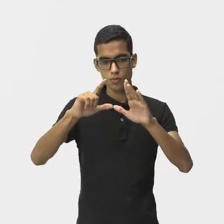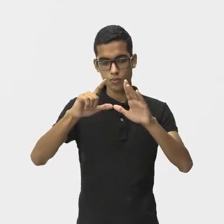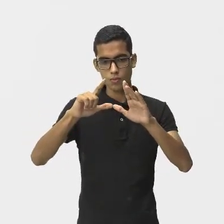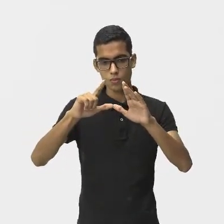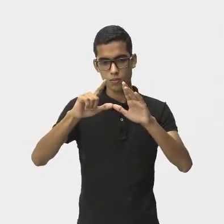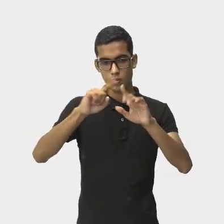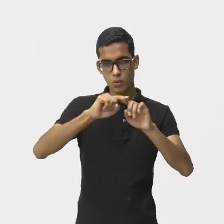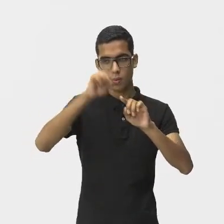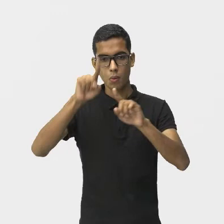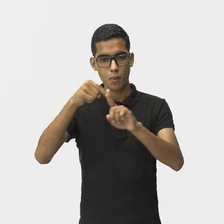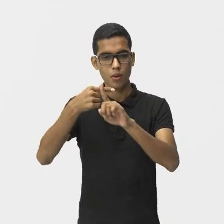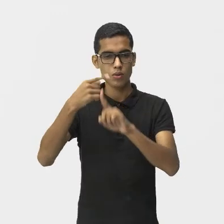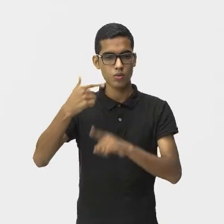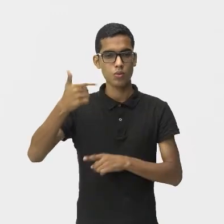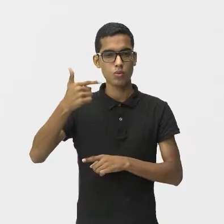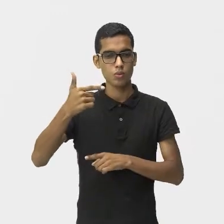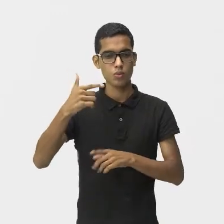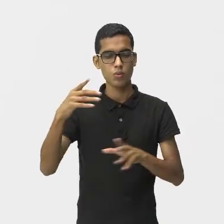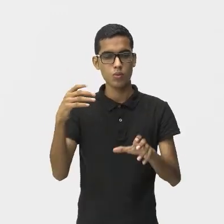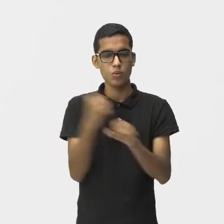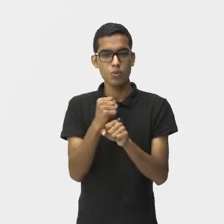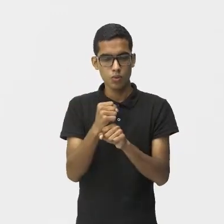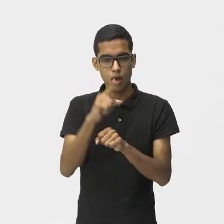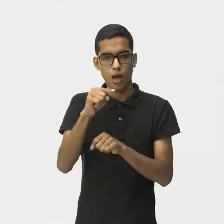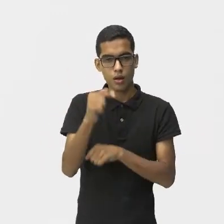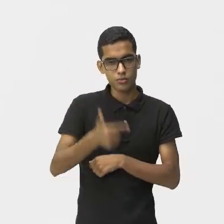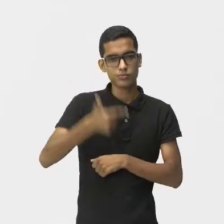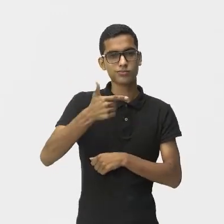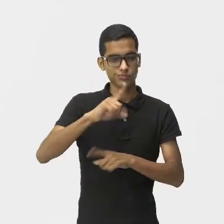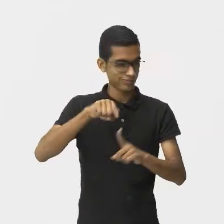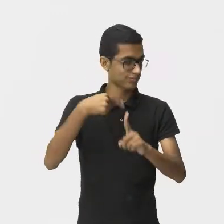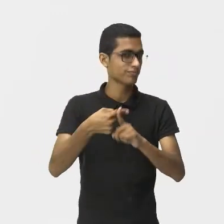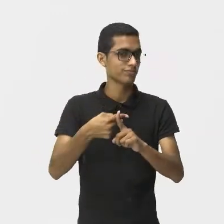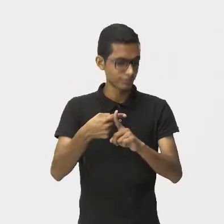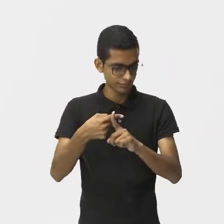vai dar positivo, tá? Deixa eu só arrumar esse 2 aqui.